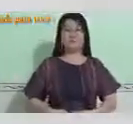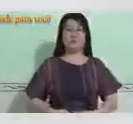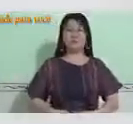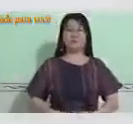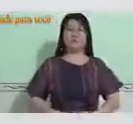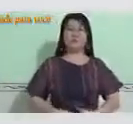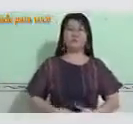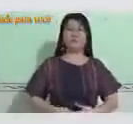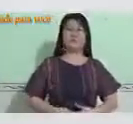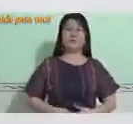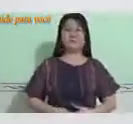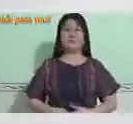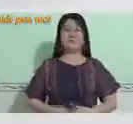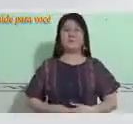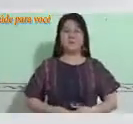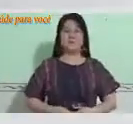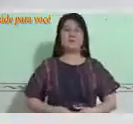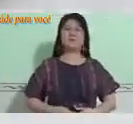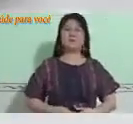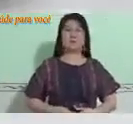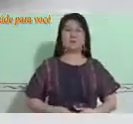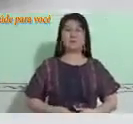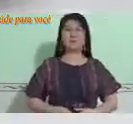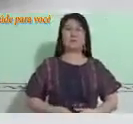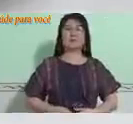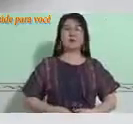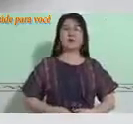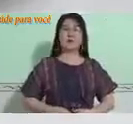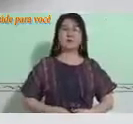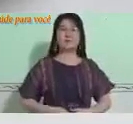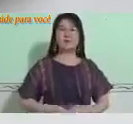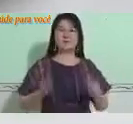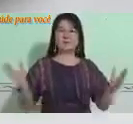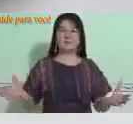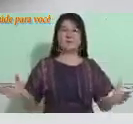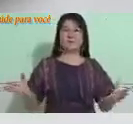quando surgem feridas infectadas e barra ou com pus.